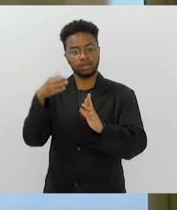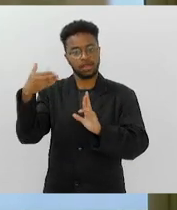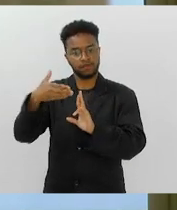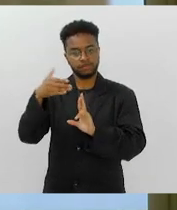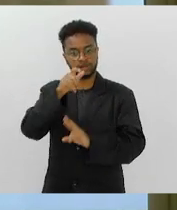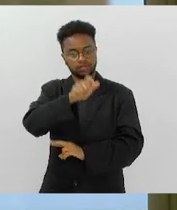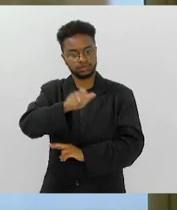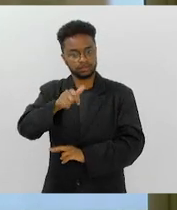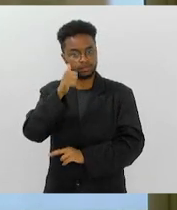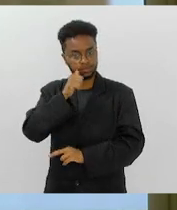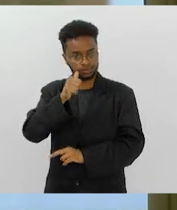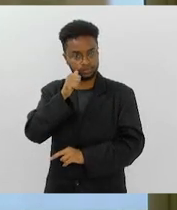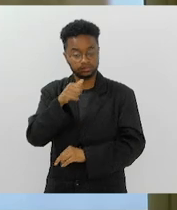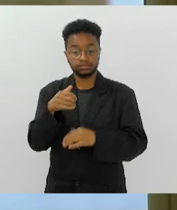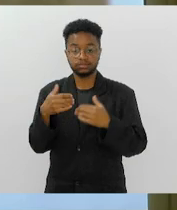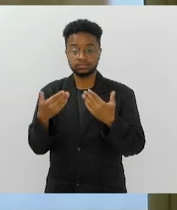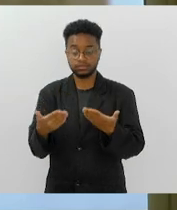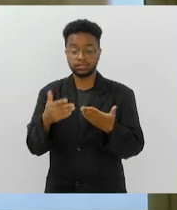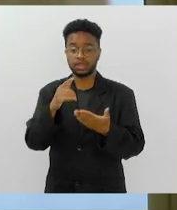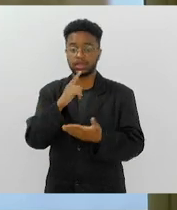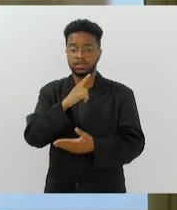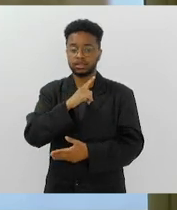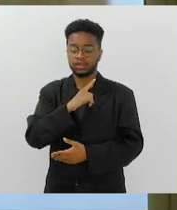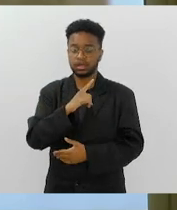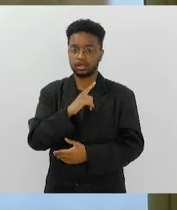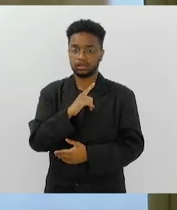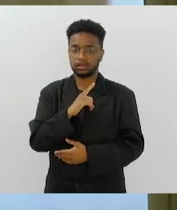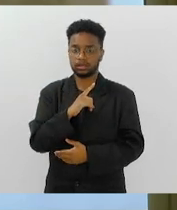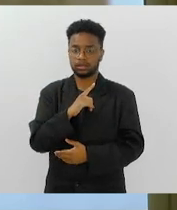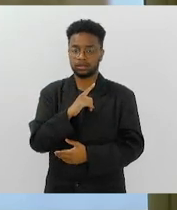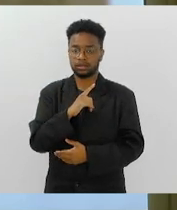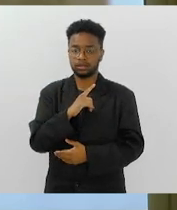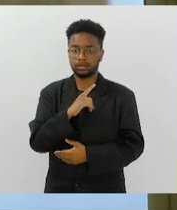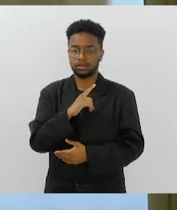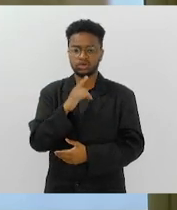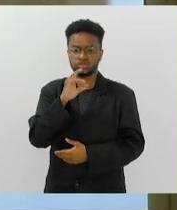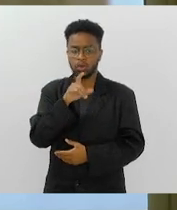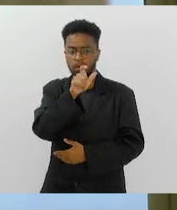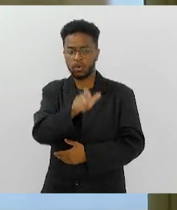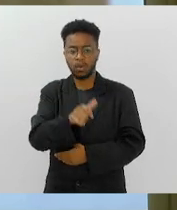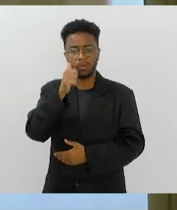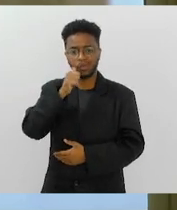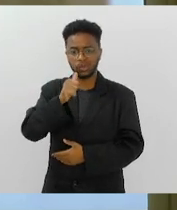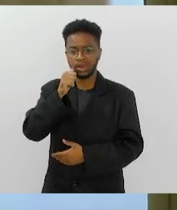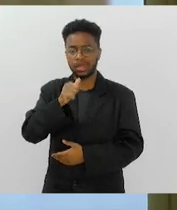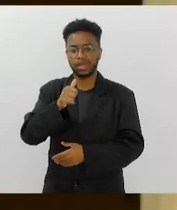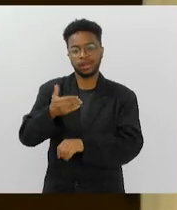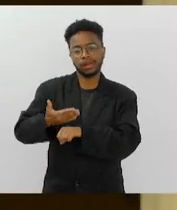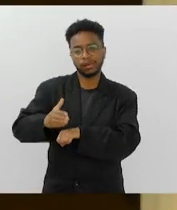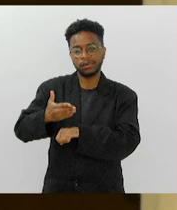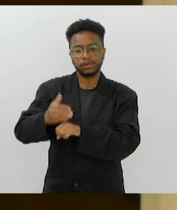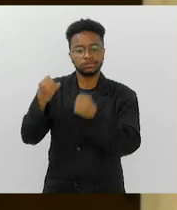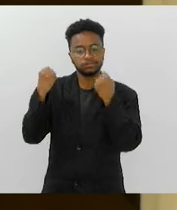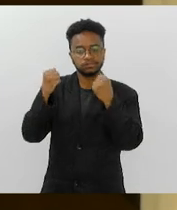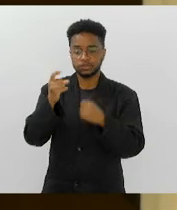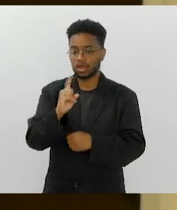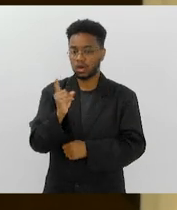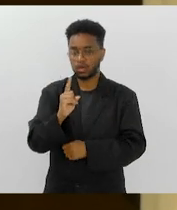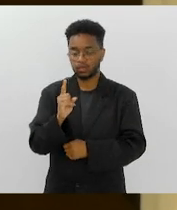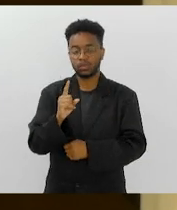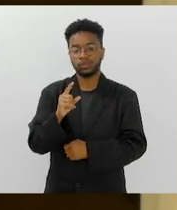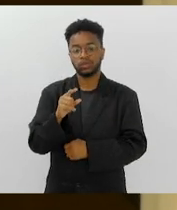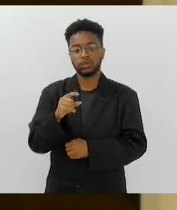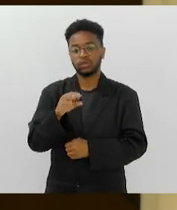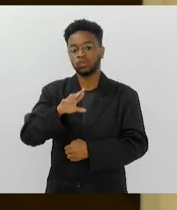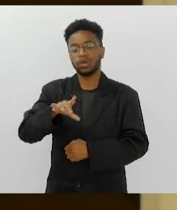E aqui a gente tem muito mais do que mulheres praticando funcional, muito mais do que a mãe dos